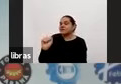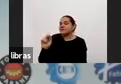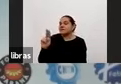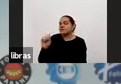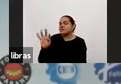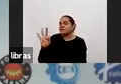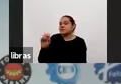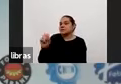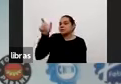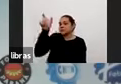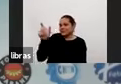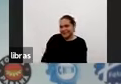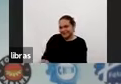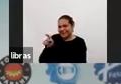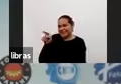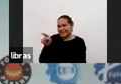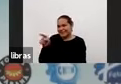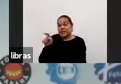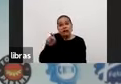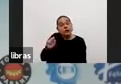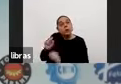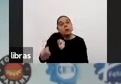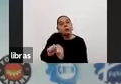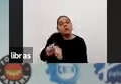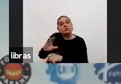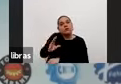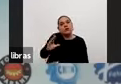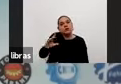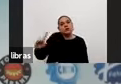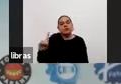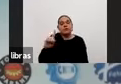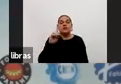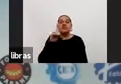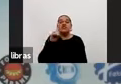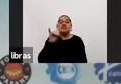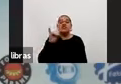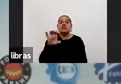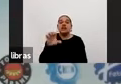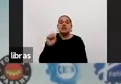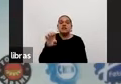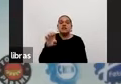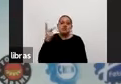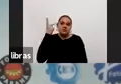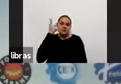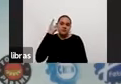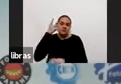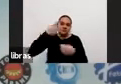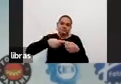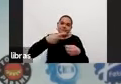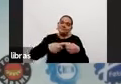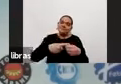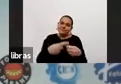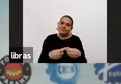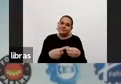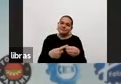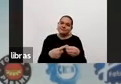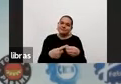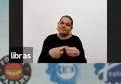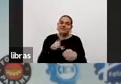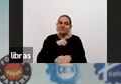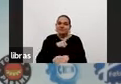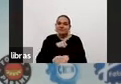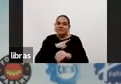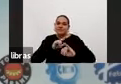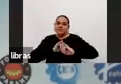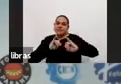Fausto Augusto Júnior, que é o coordenador geral do Diese São Paulo. Saiu uma matéria no final de semana sobre